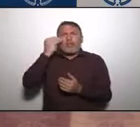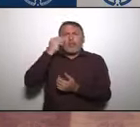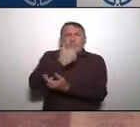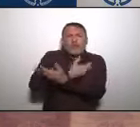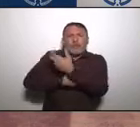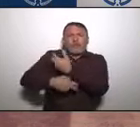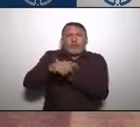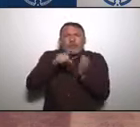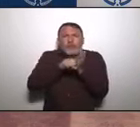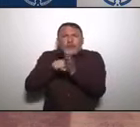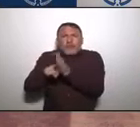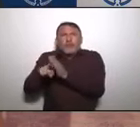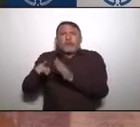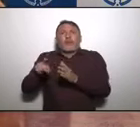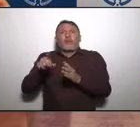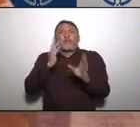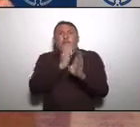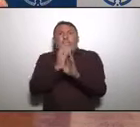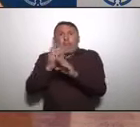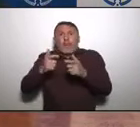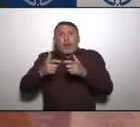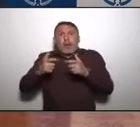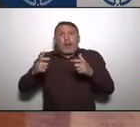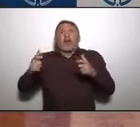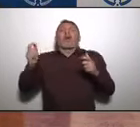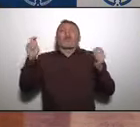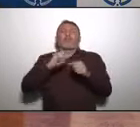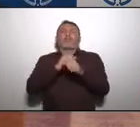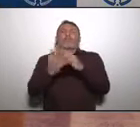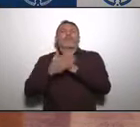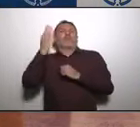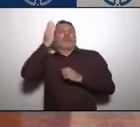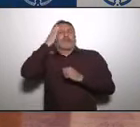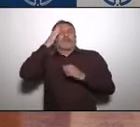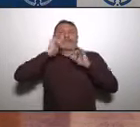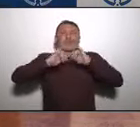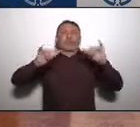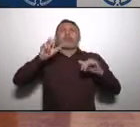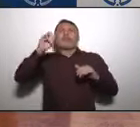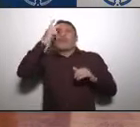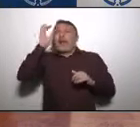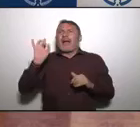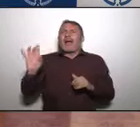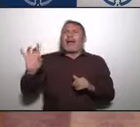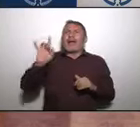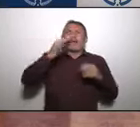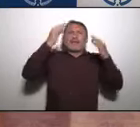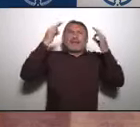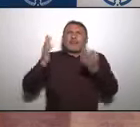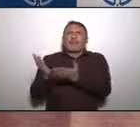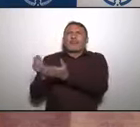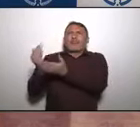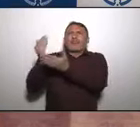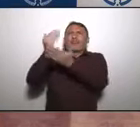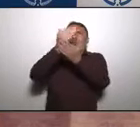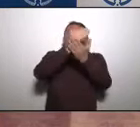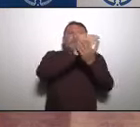também, quando a gente tiver todos os casos suspeitos lançados no nosso sistema, né, a gente também pode fazer